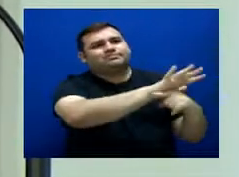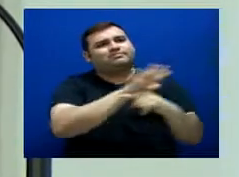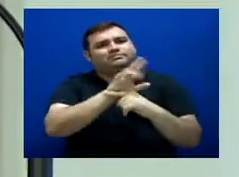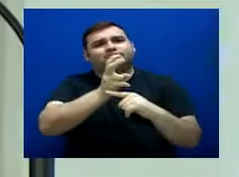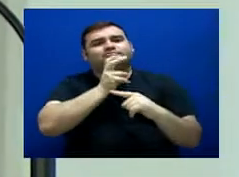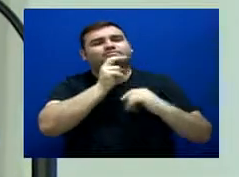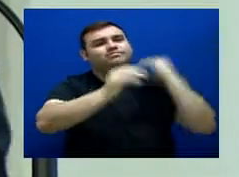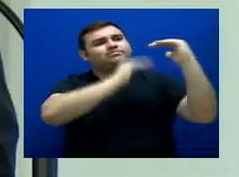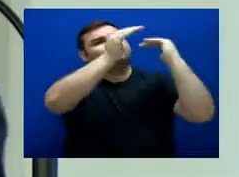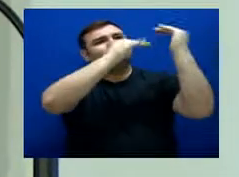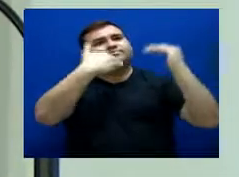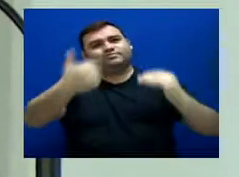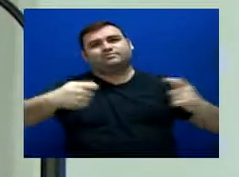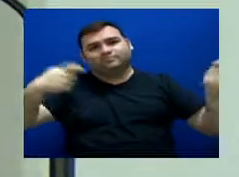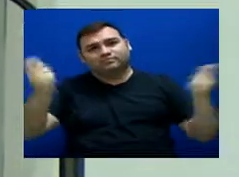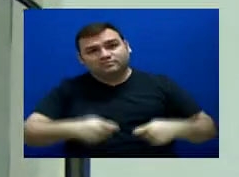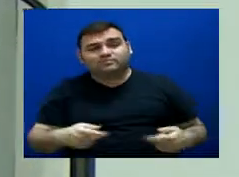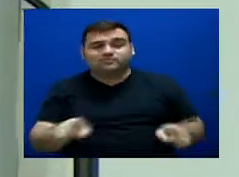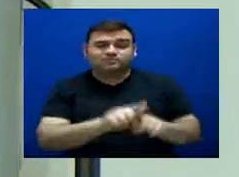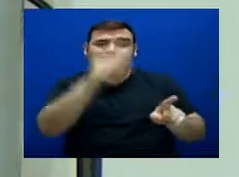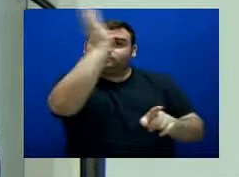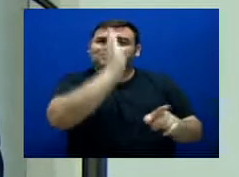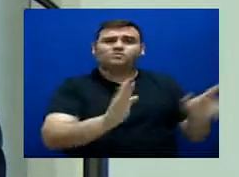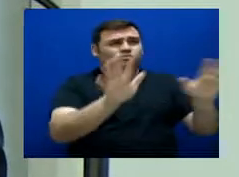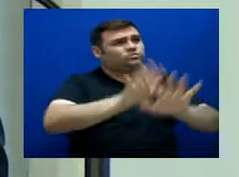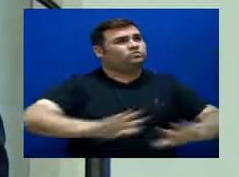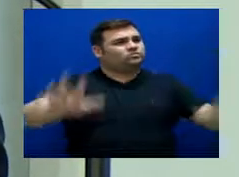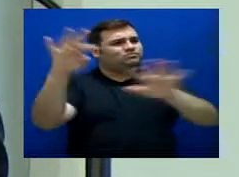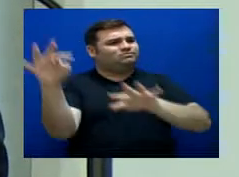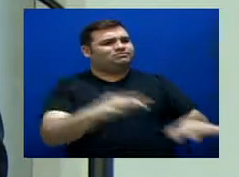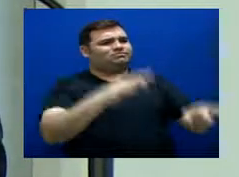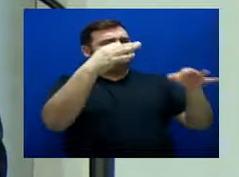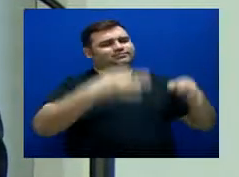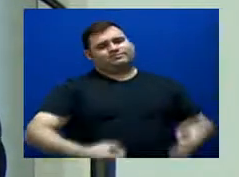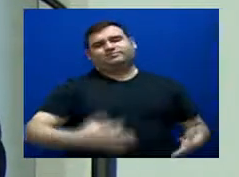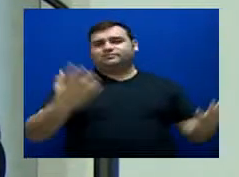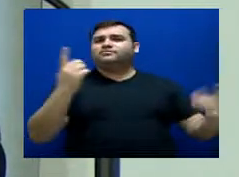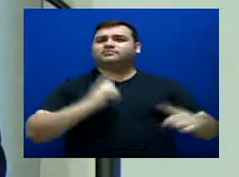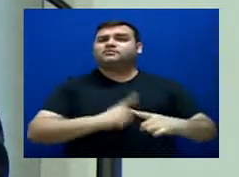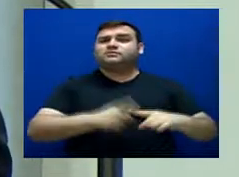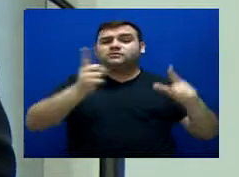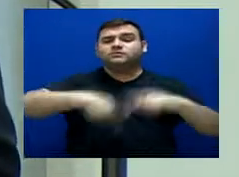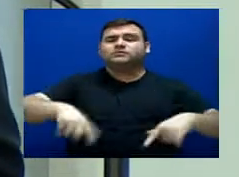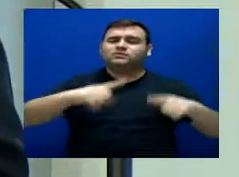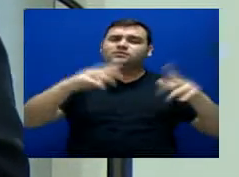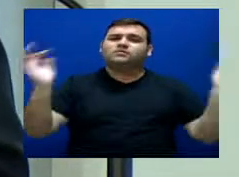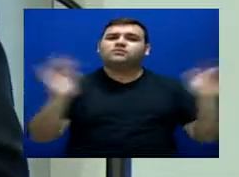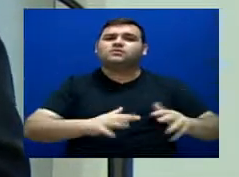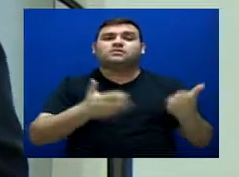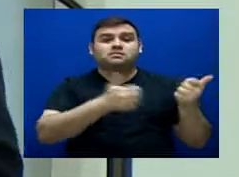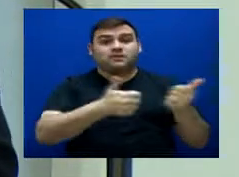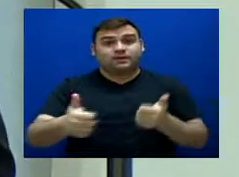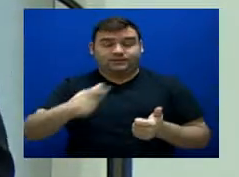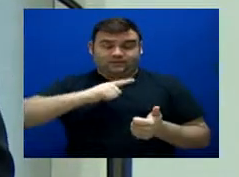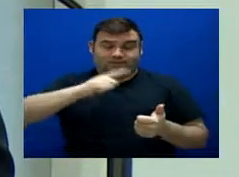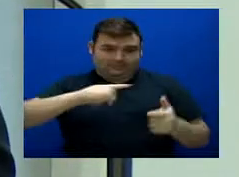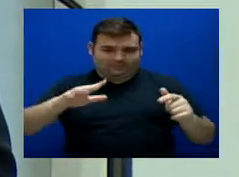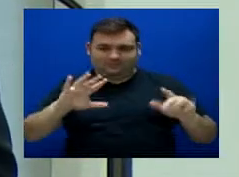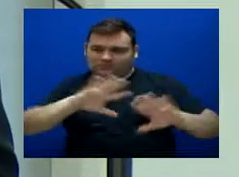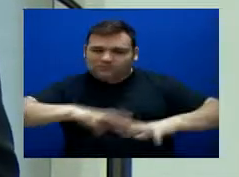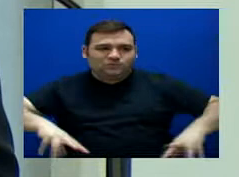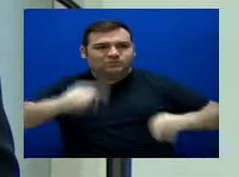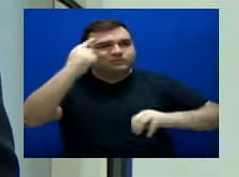Sorocaba, algo bom para o nosso Brasil. Porque todos reunindo para fazer uma coisa boa, eu tenho certeza